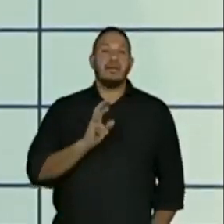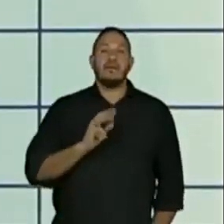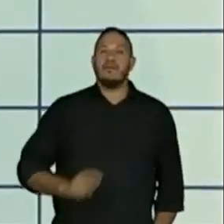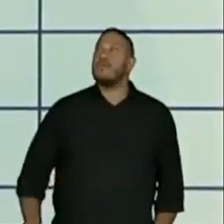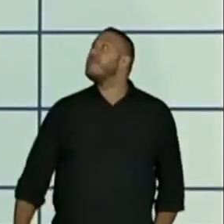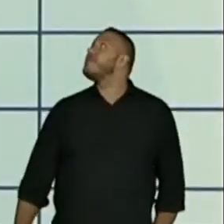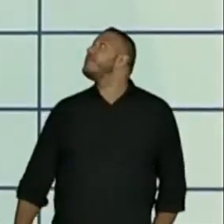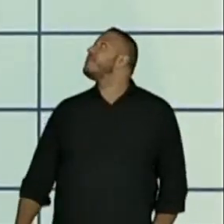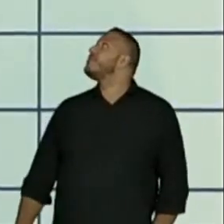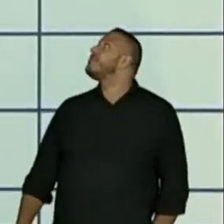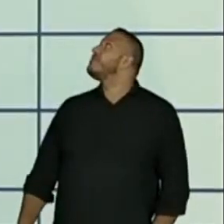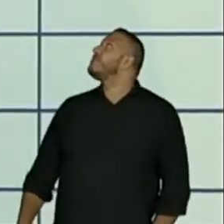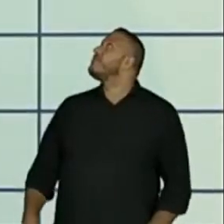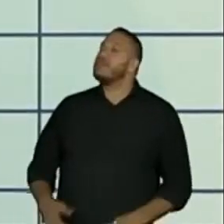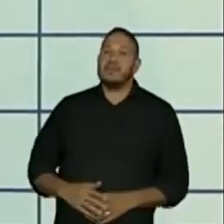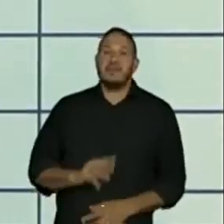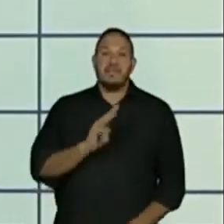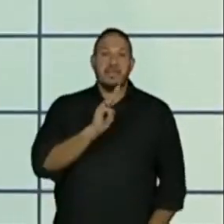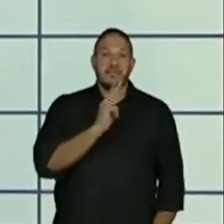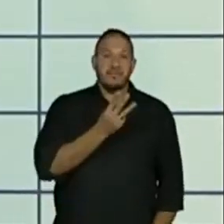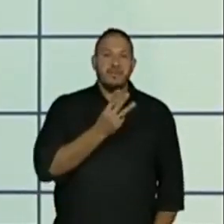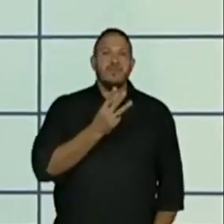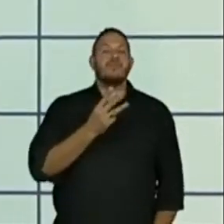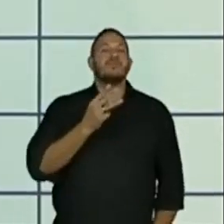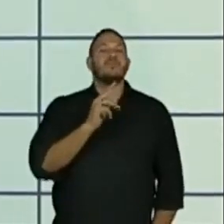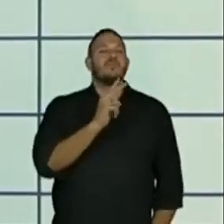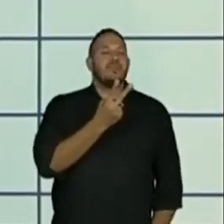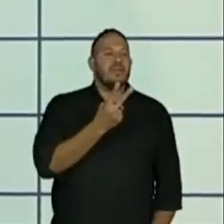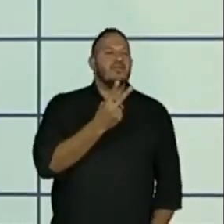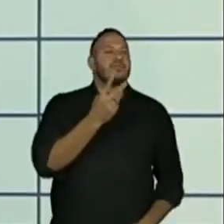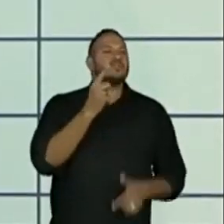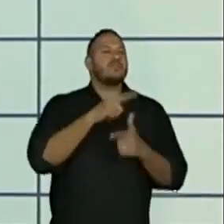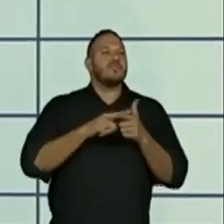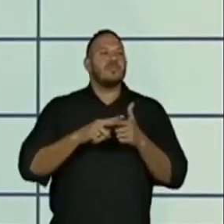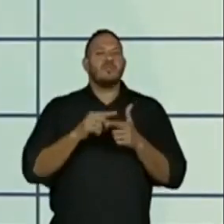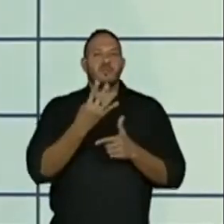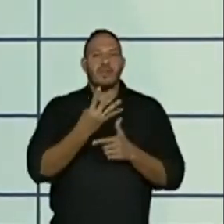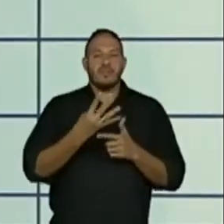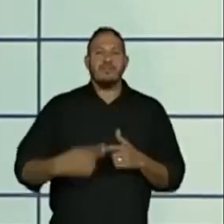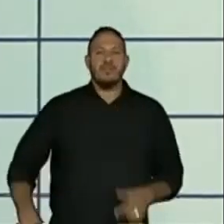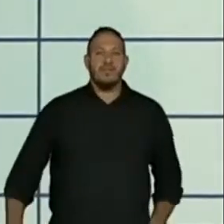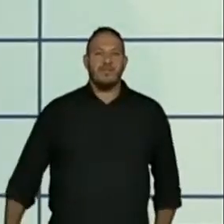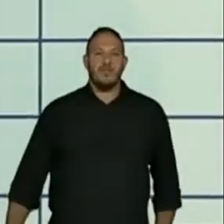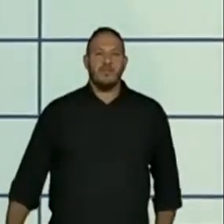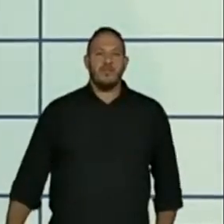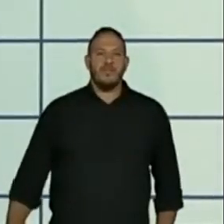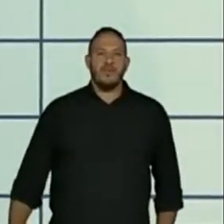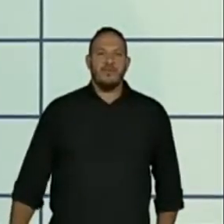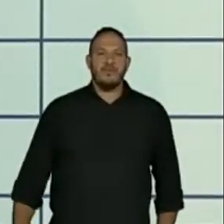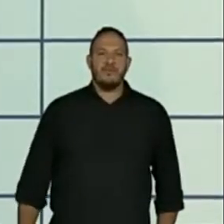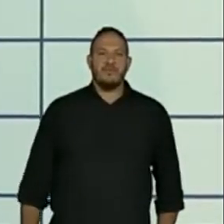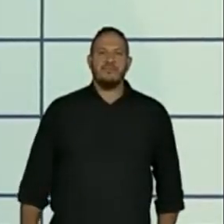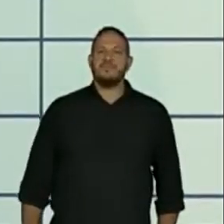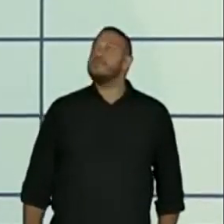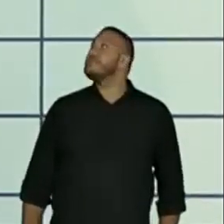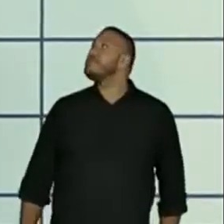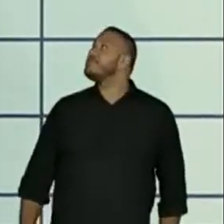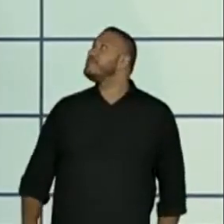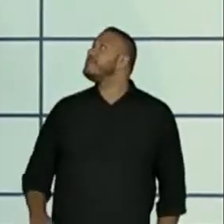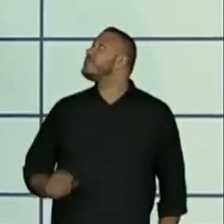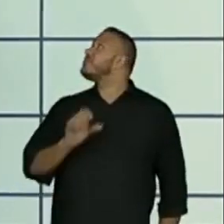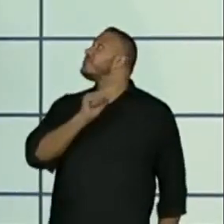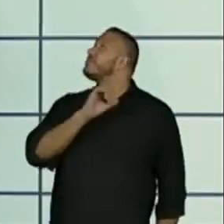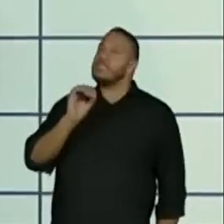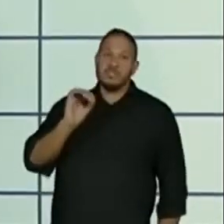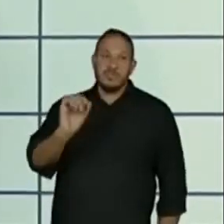3.200 dividido por 4. Posso pensar? Vou ter ali o número 800, não é? Então, vou colocar aqui o